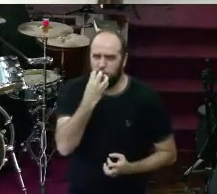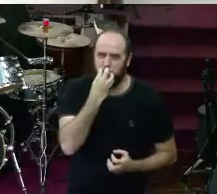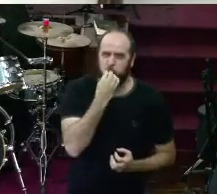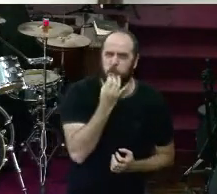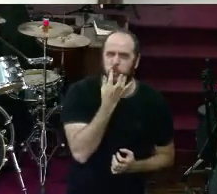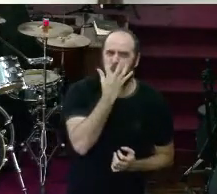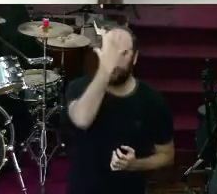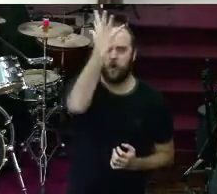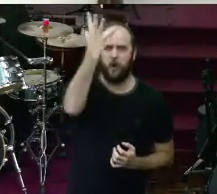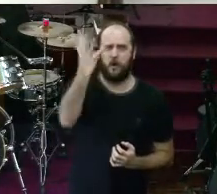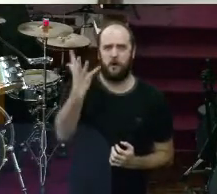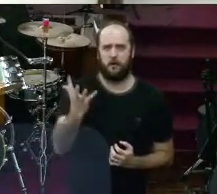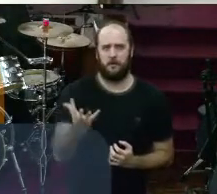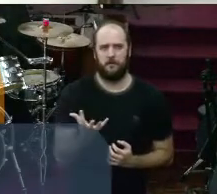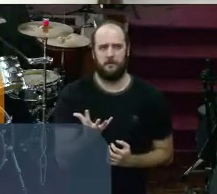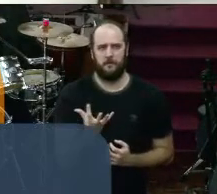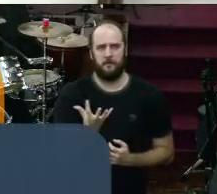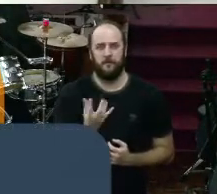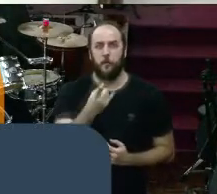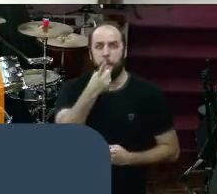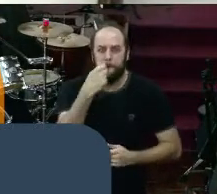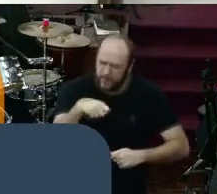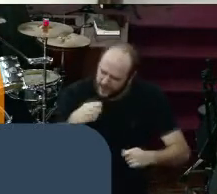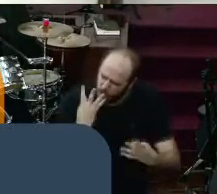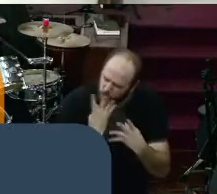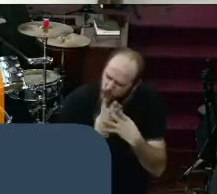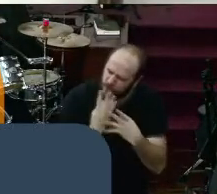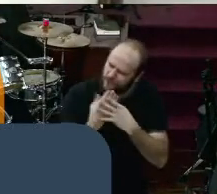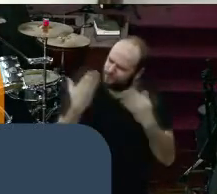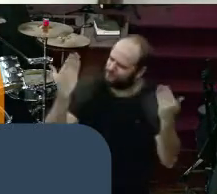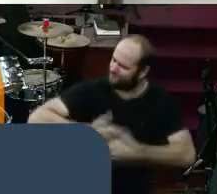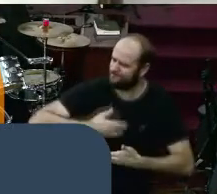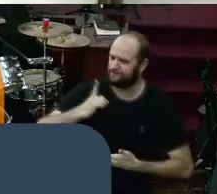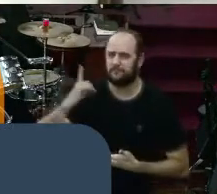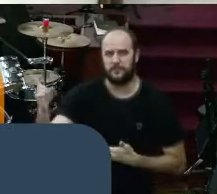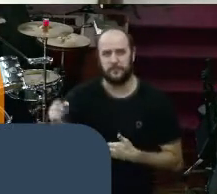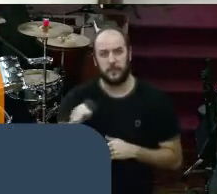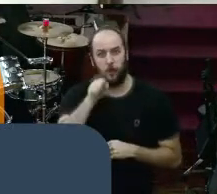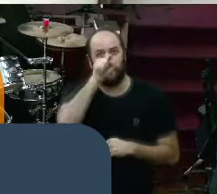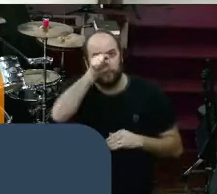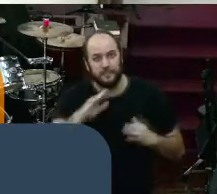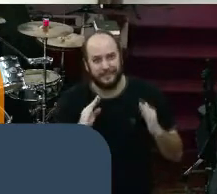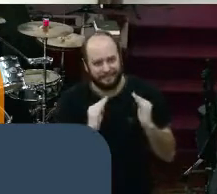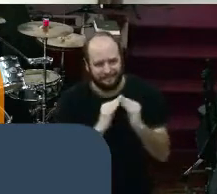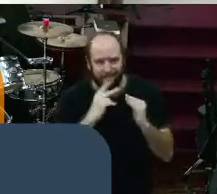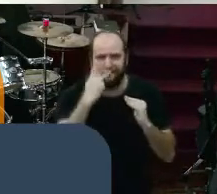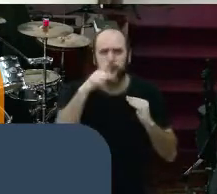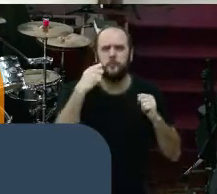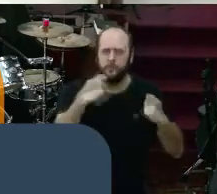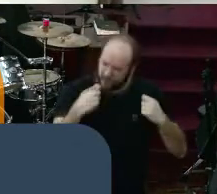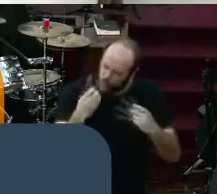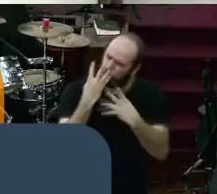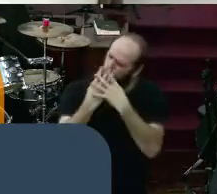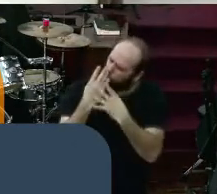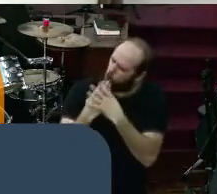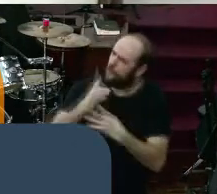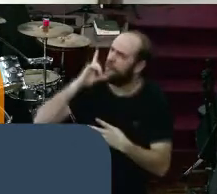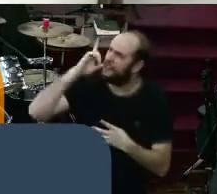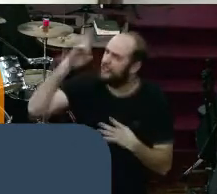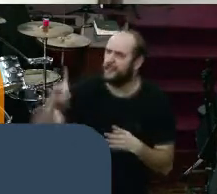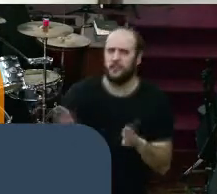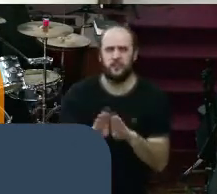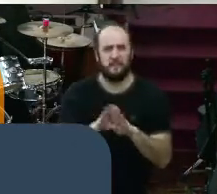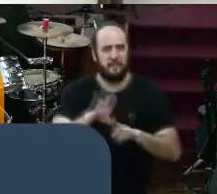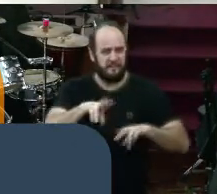sua vida. Confesse, você está diante de Deus, porque você está em casa agora, talvez assentado aí com a sua esposa,